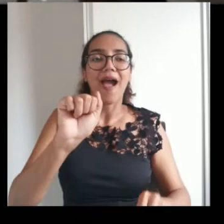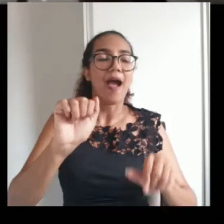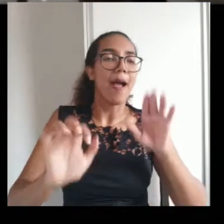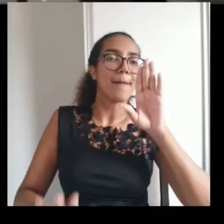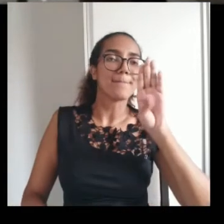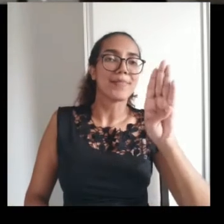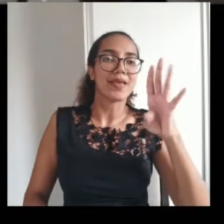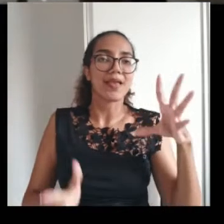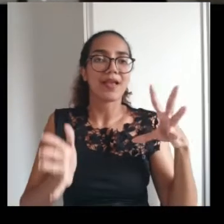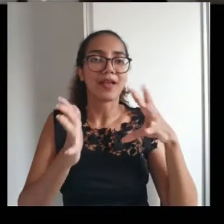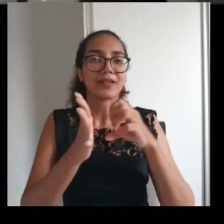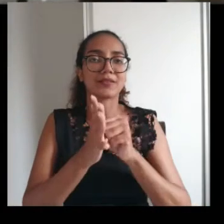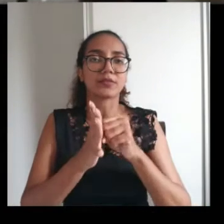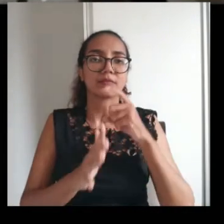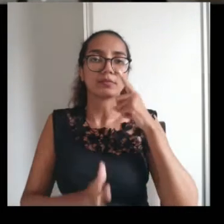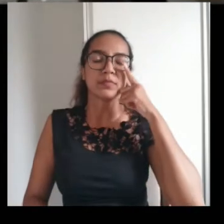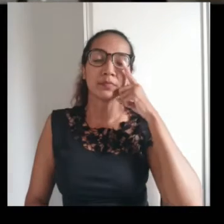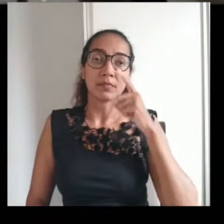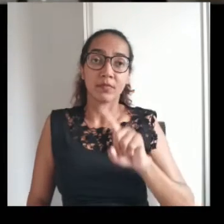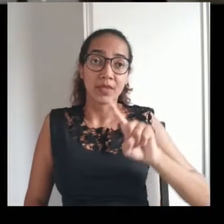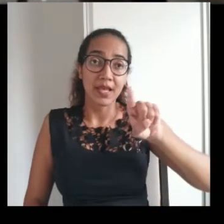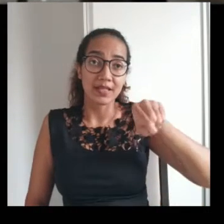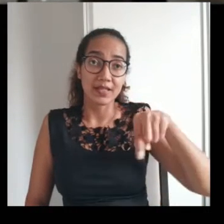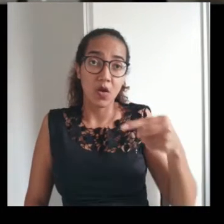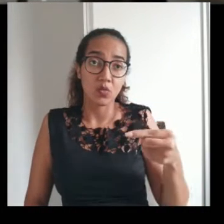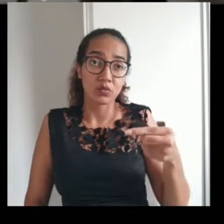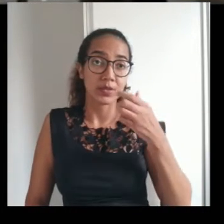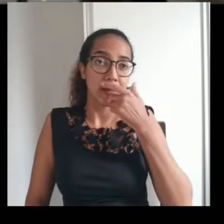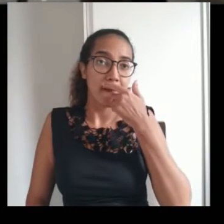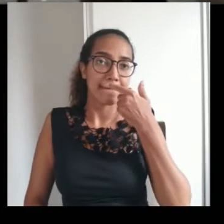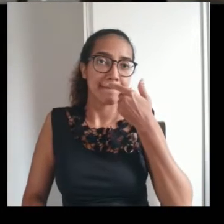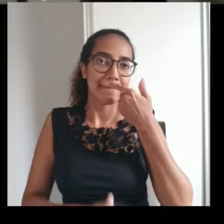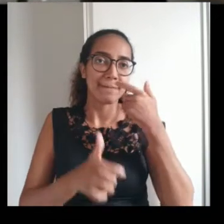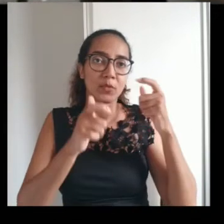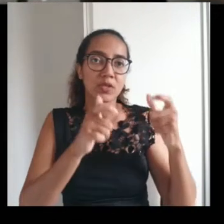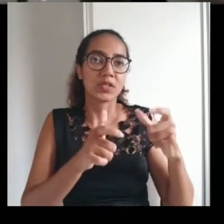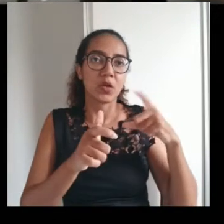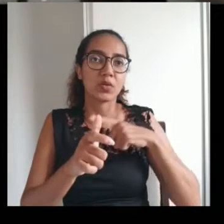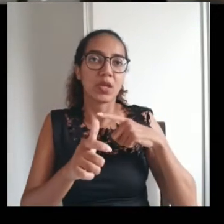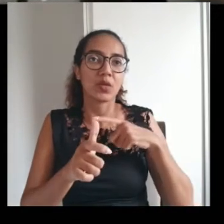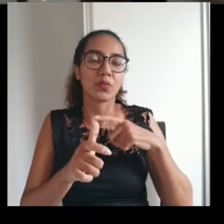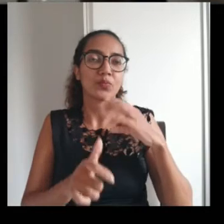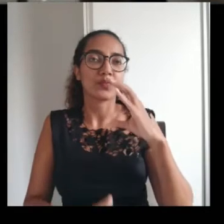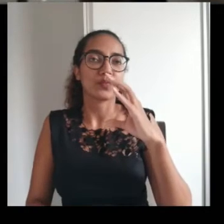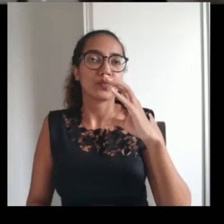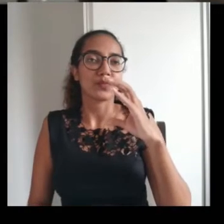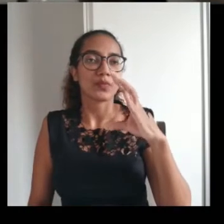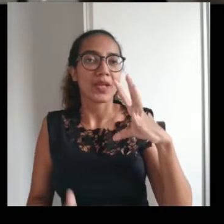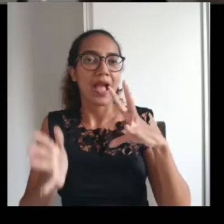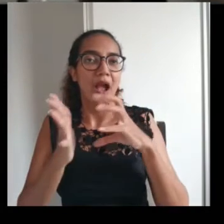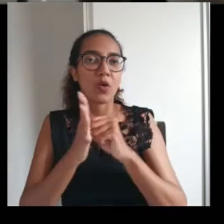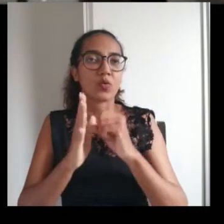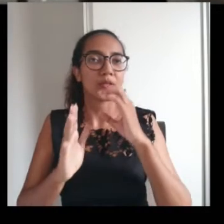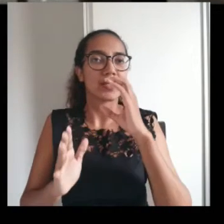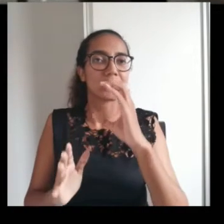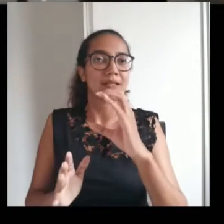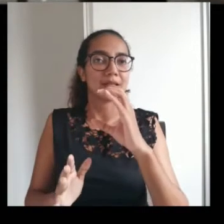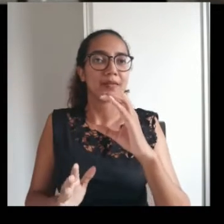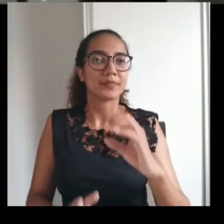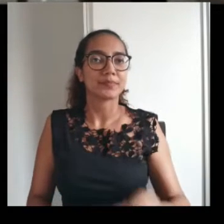outra posição aqui eu tenho a conta C, certo? E nessa outra aqui eu tenho a conta